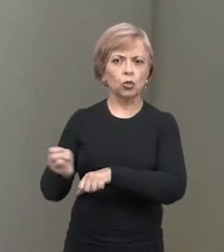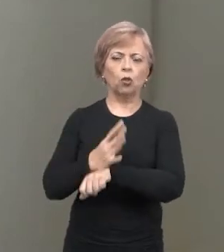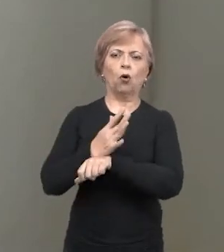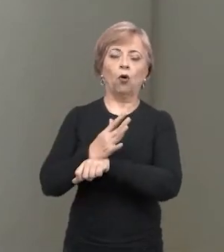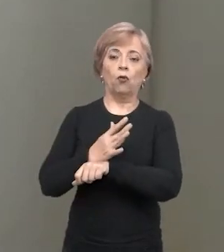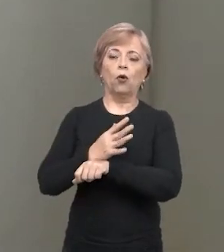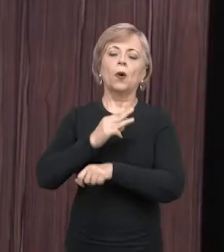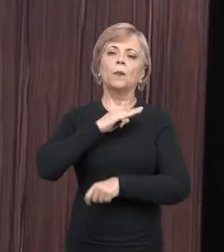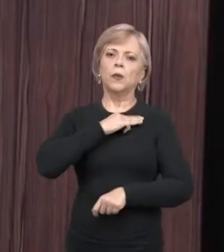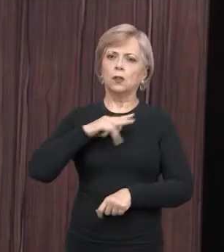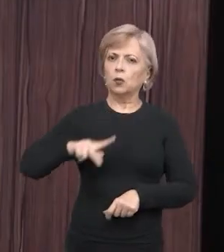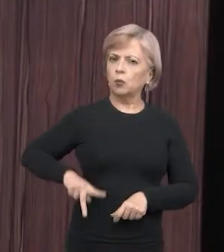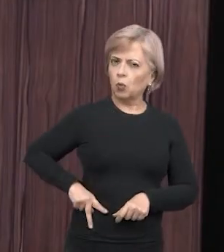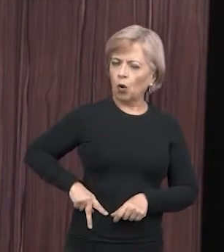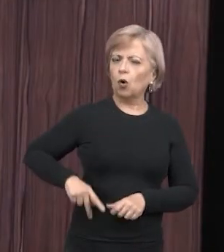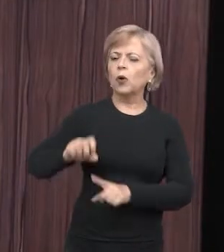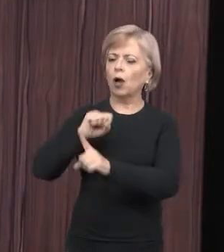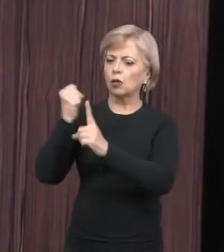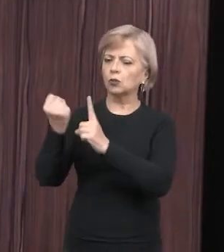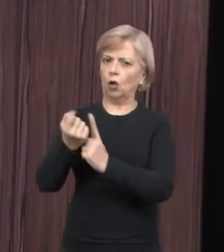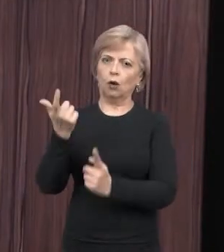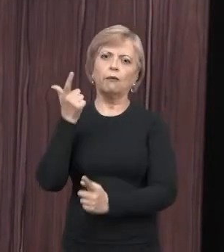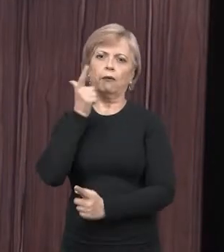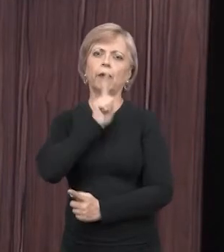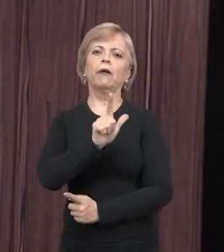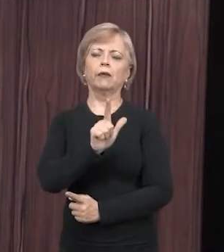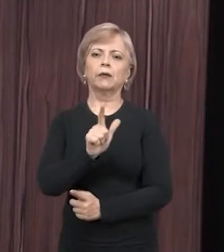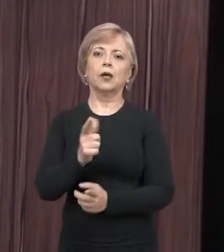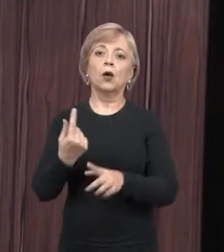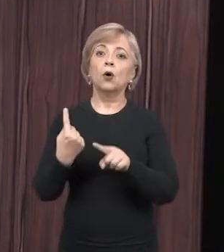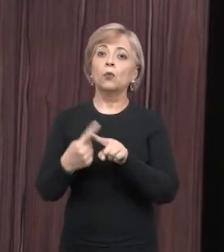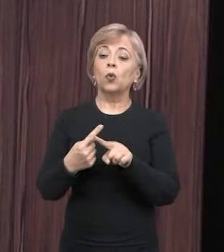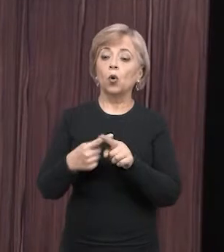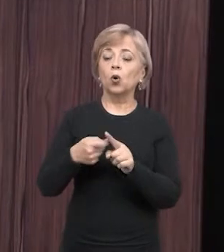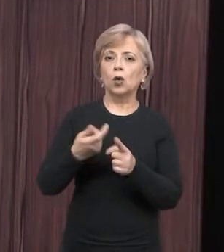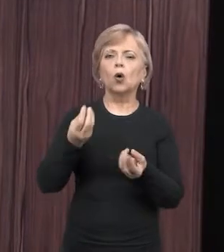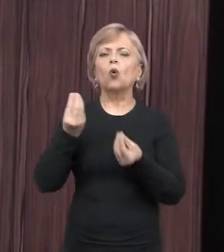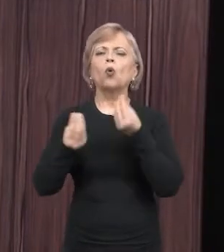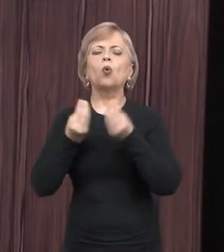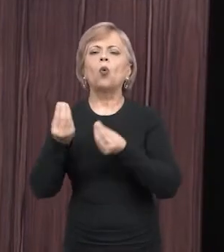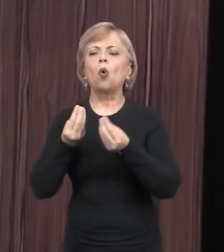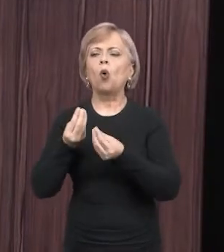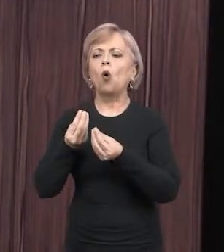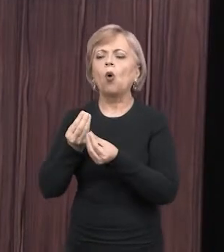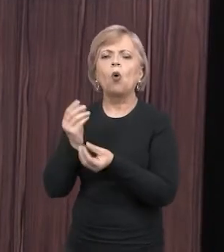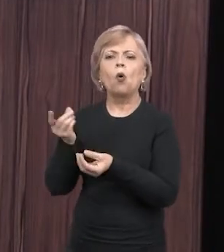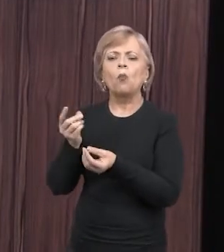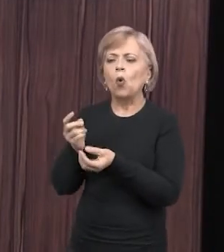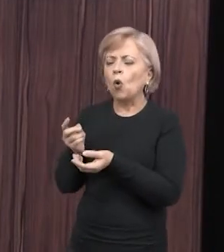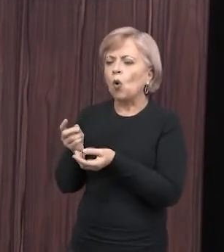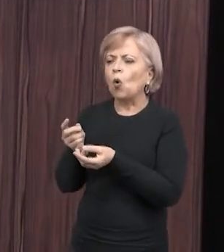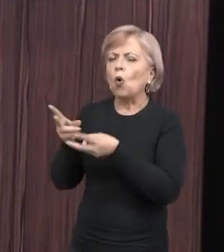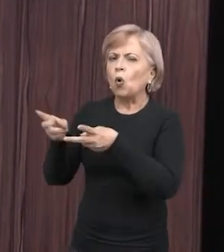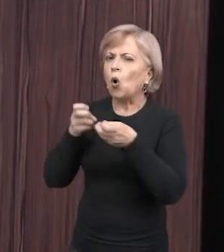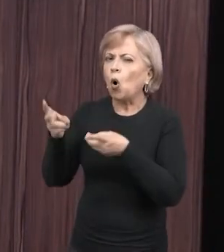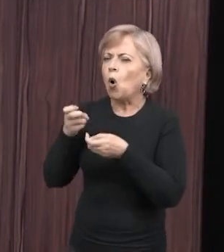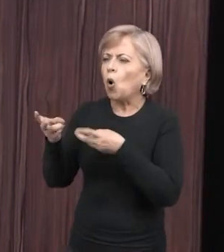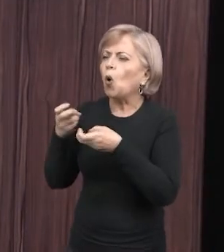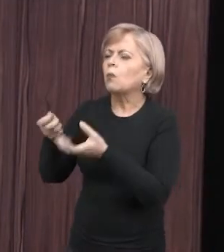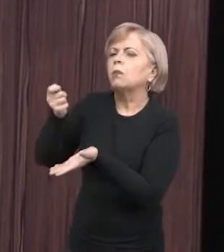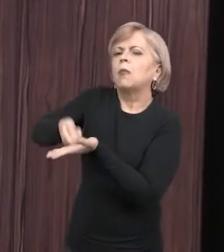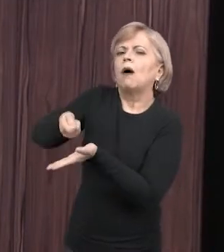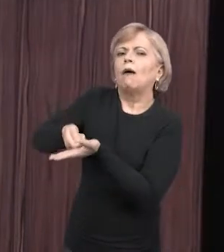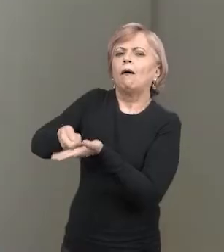sociedade ganhem com isso, né? Seja feita a cobrança correta do tributo da maneira devida, conforme a operação